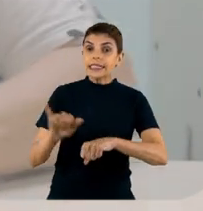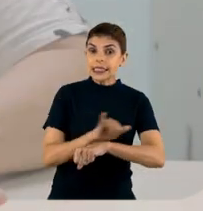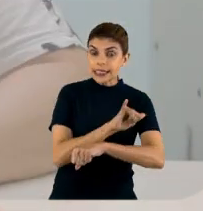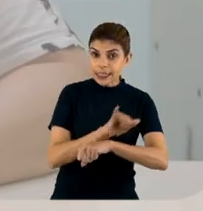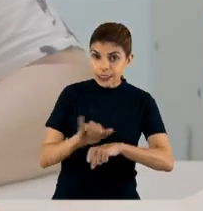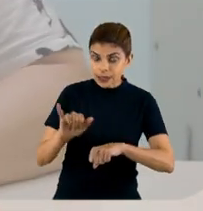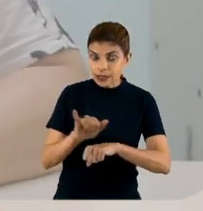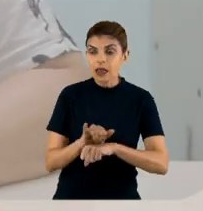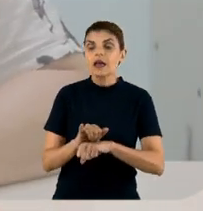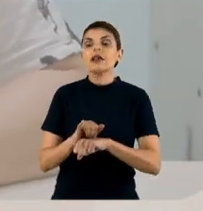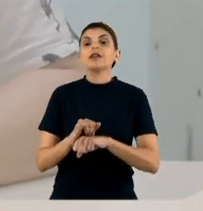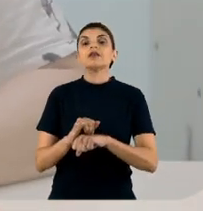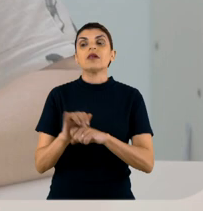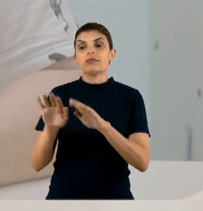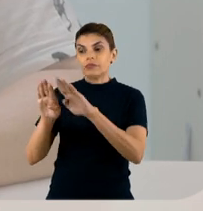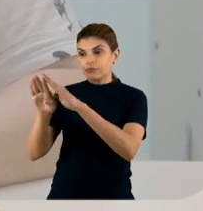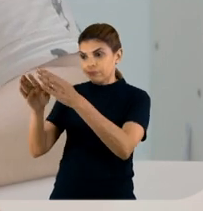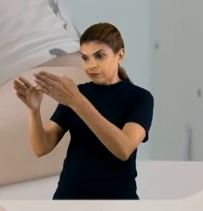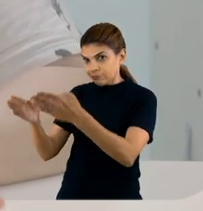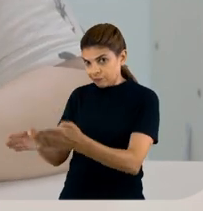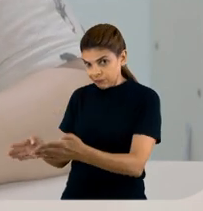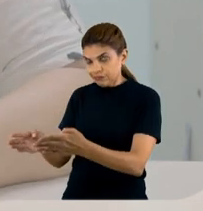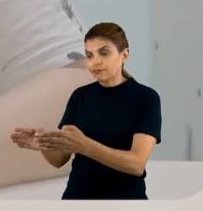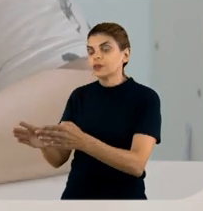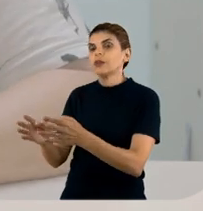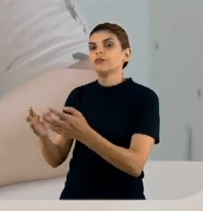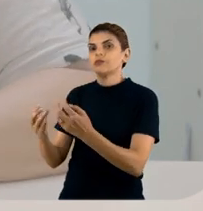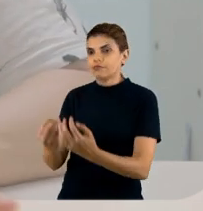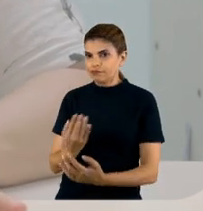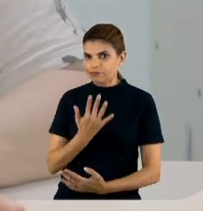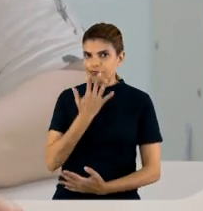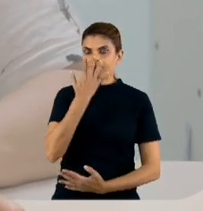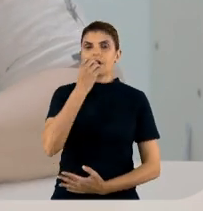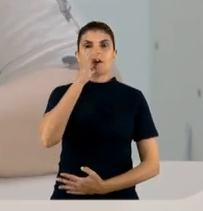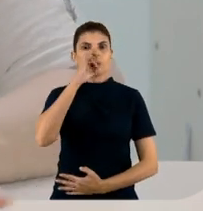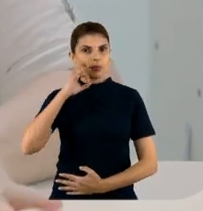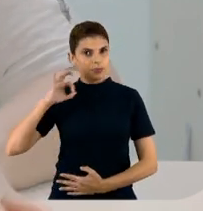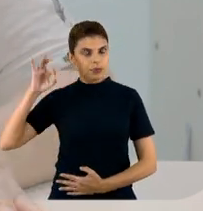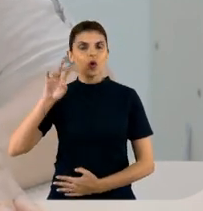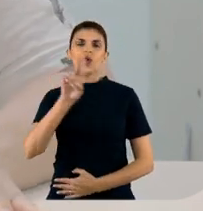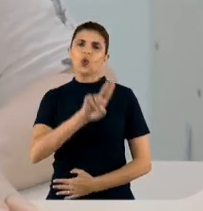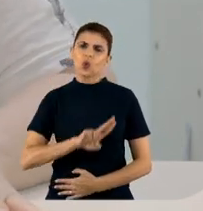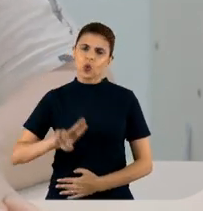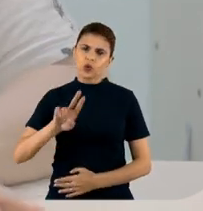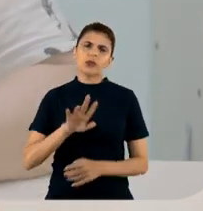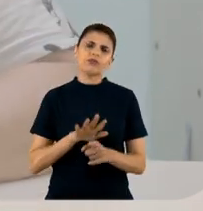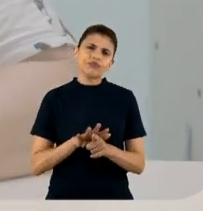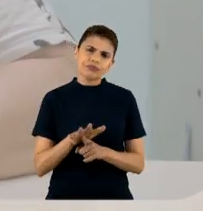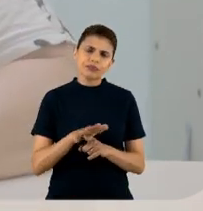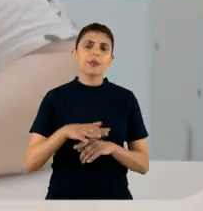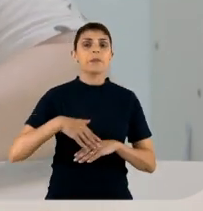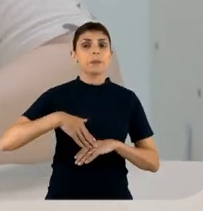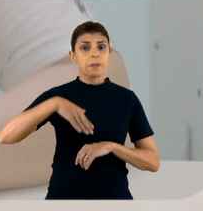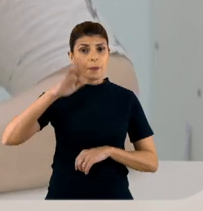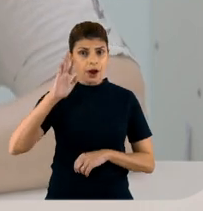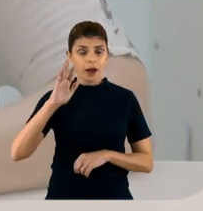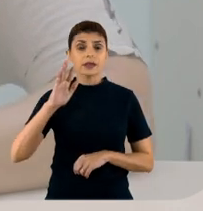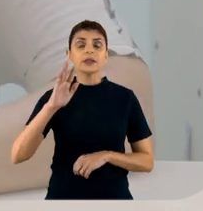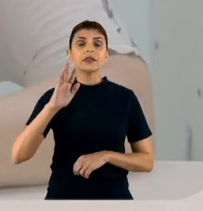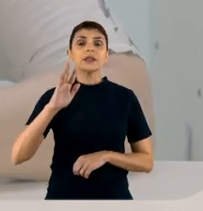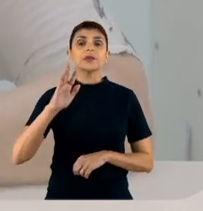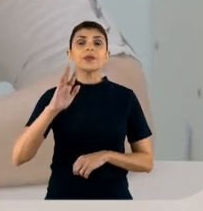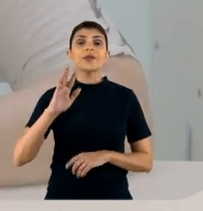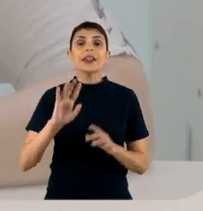estratégias de ventilação mecânica que você pode usar no covid tem sido muito usada é a